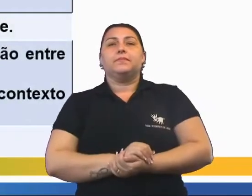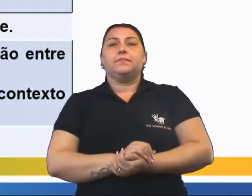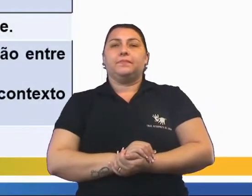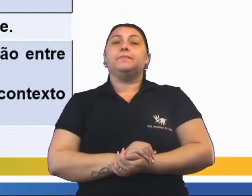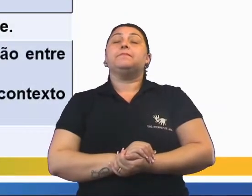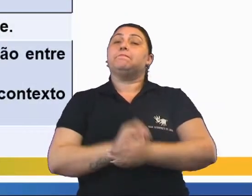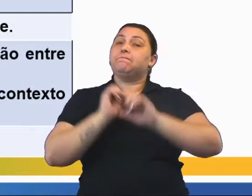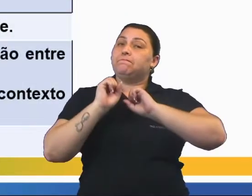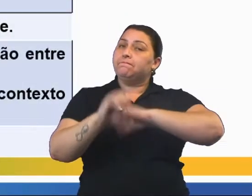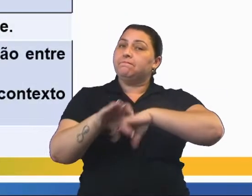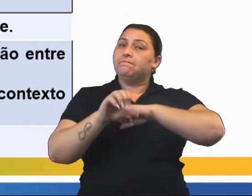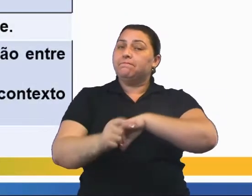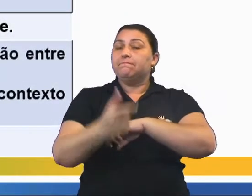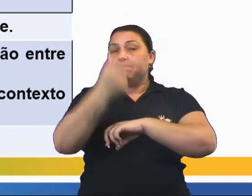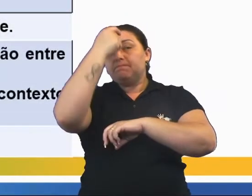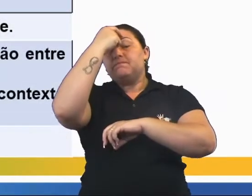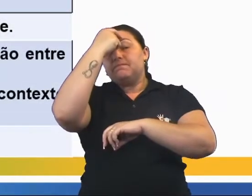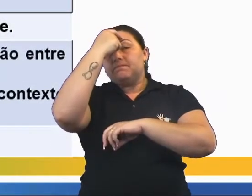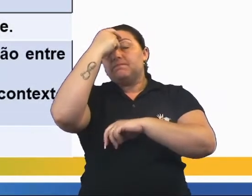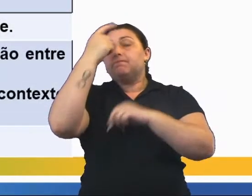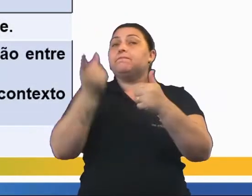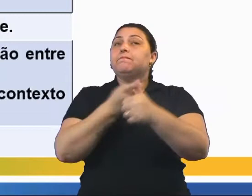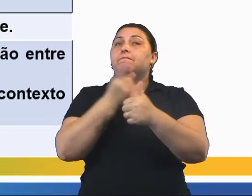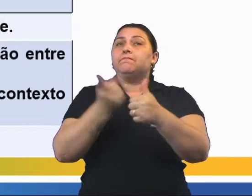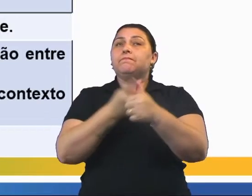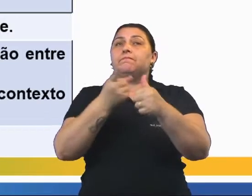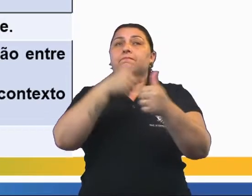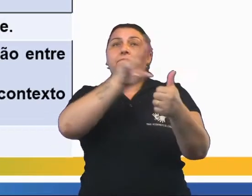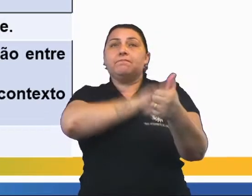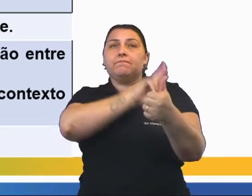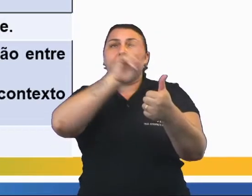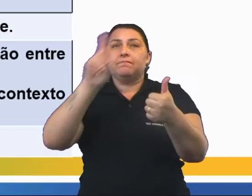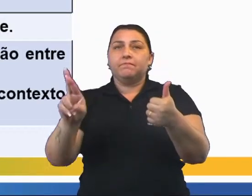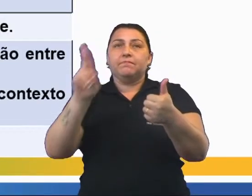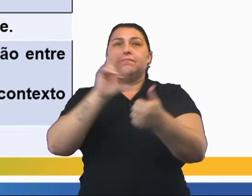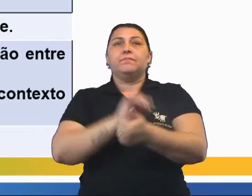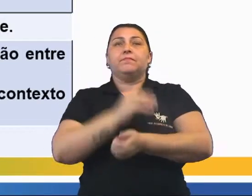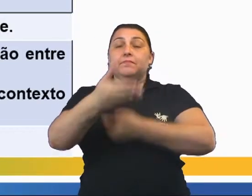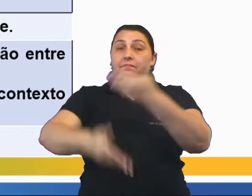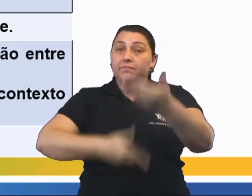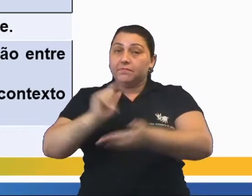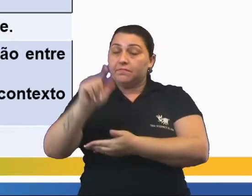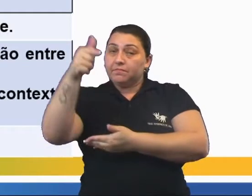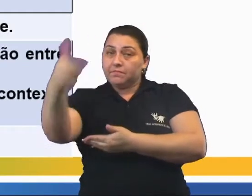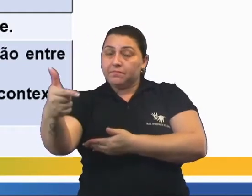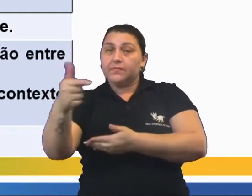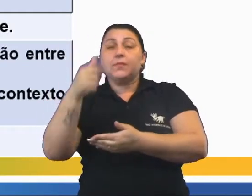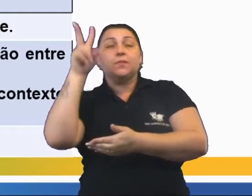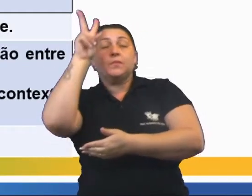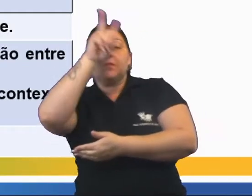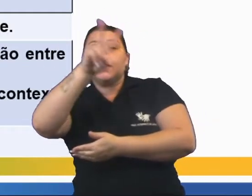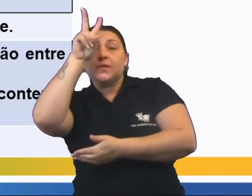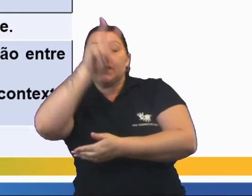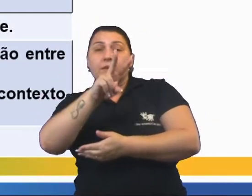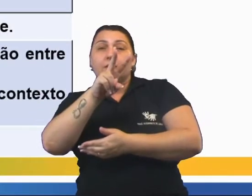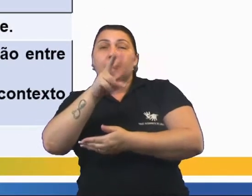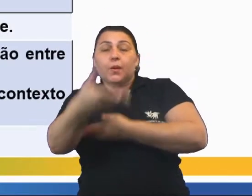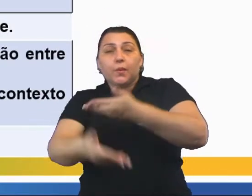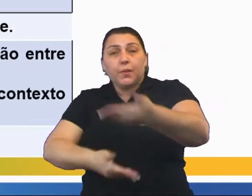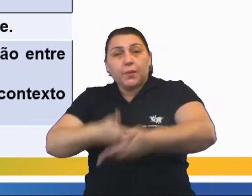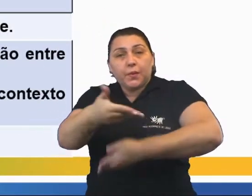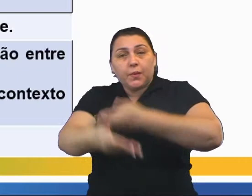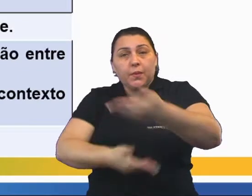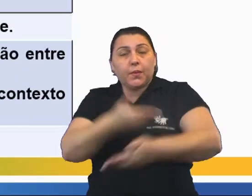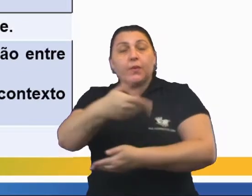características desses ensinamentos. Memórias. Memória de uma religião em relação às outras é uma história compartilhada